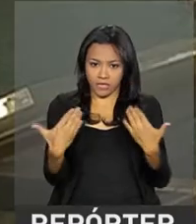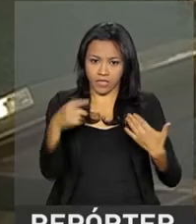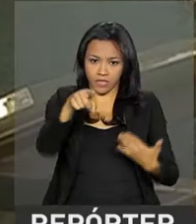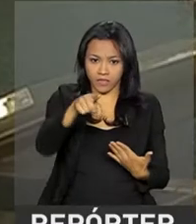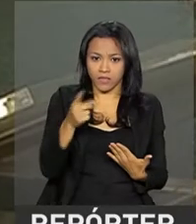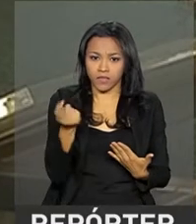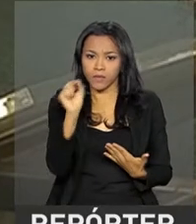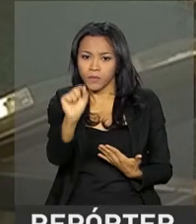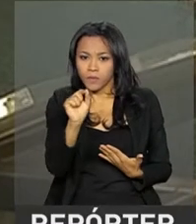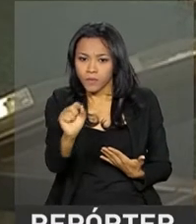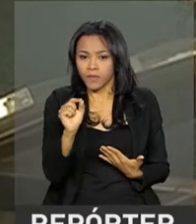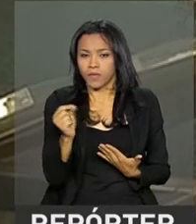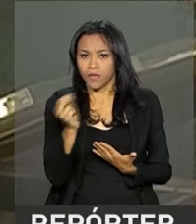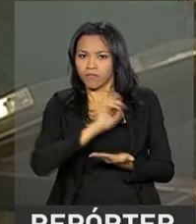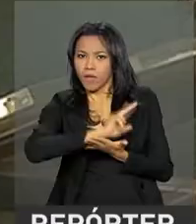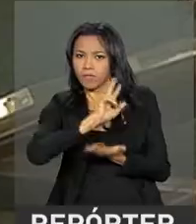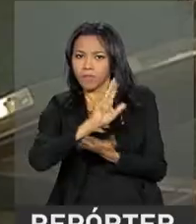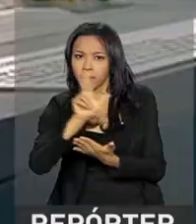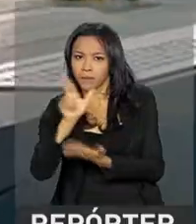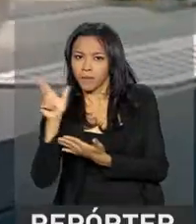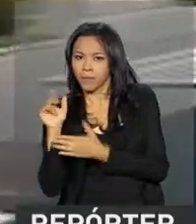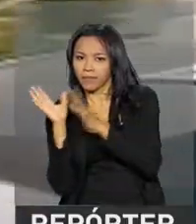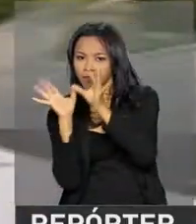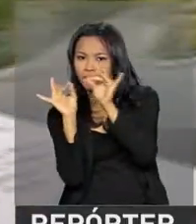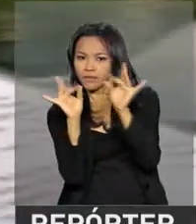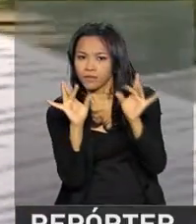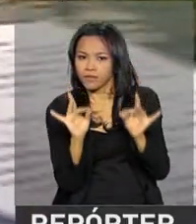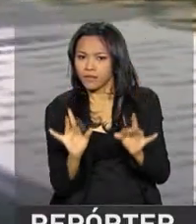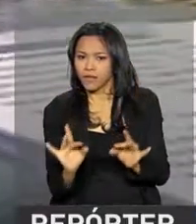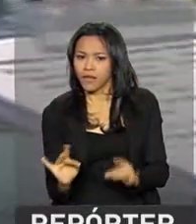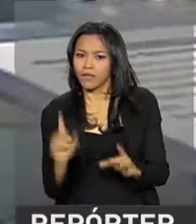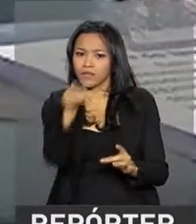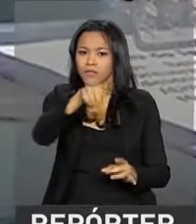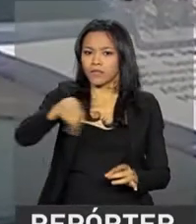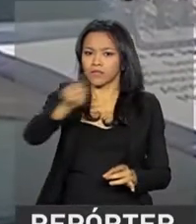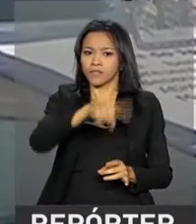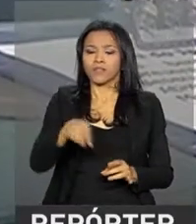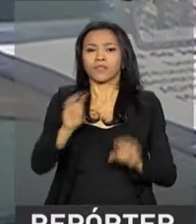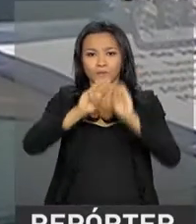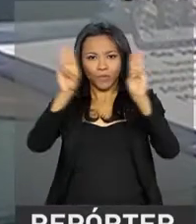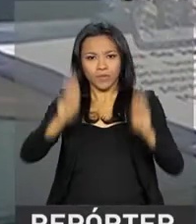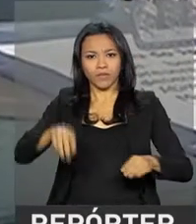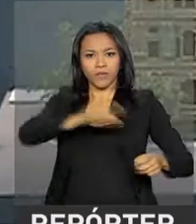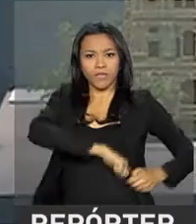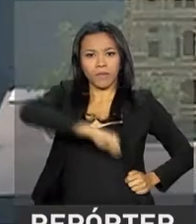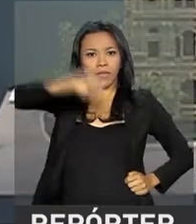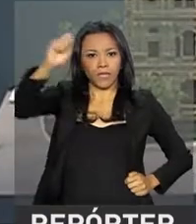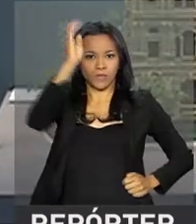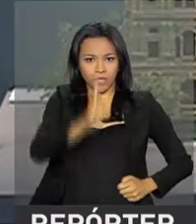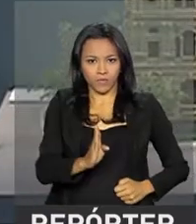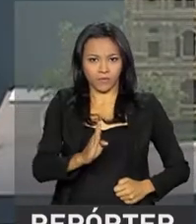uma pequena parte do acervo e detalhes do Museu do Ipiranga, que celebra a independência do Brasil.